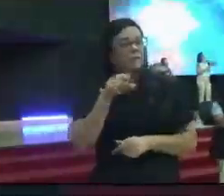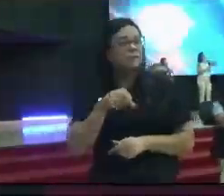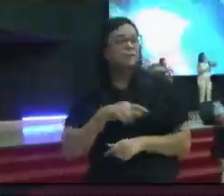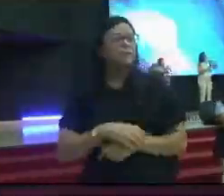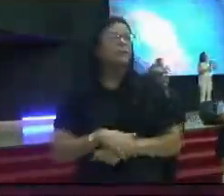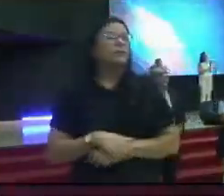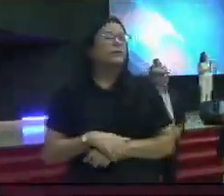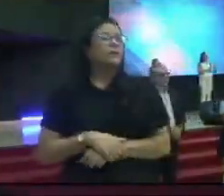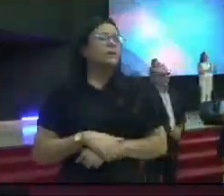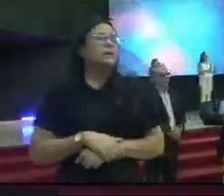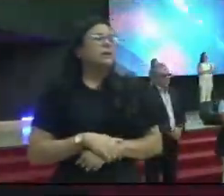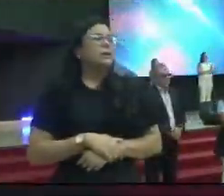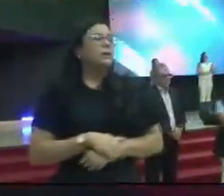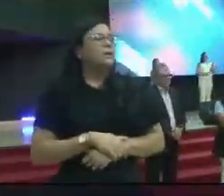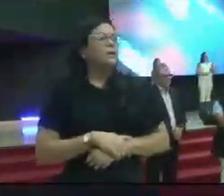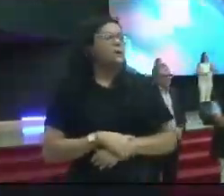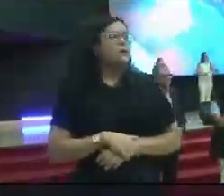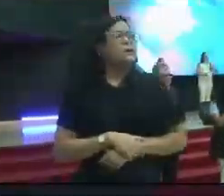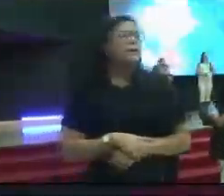esse louvor,